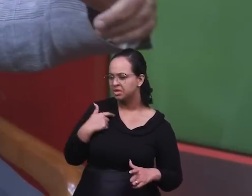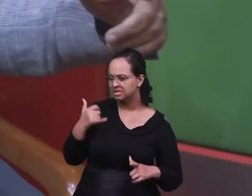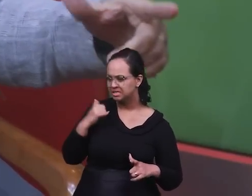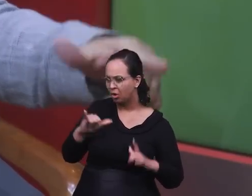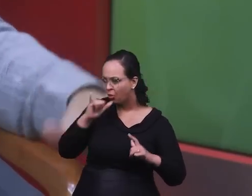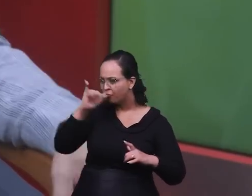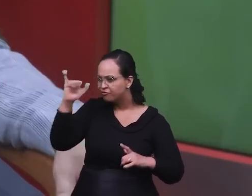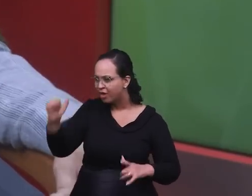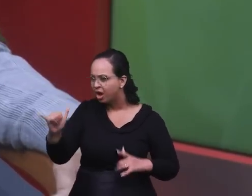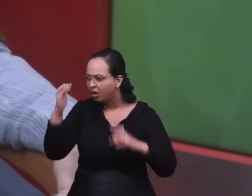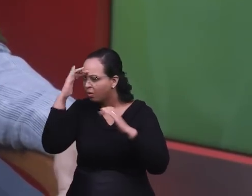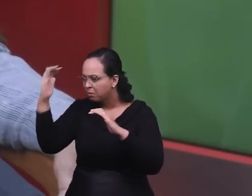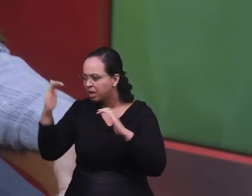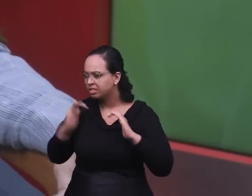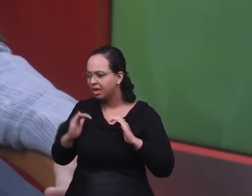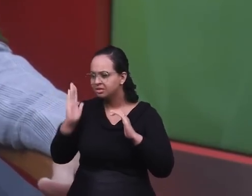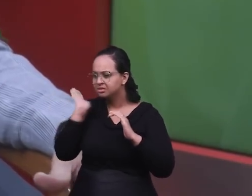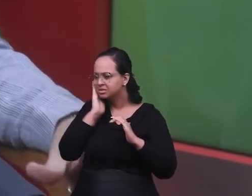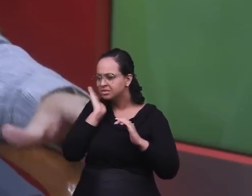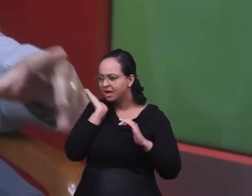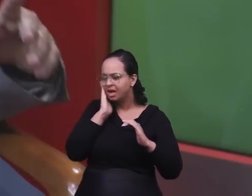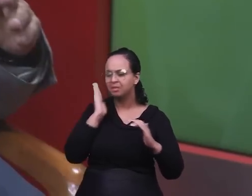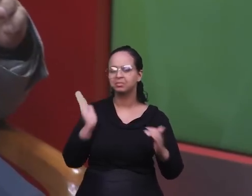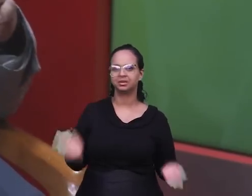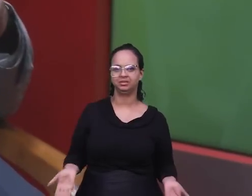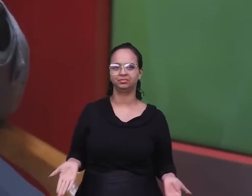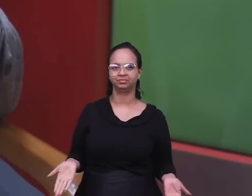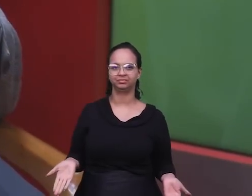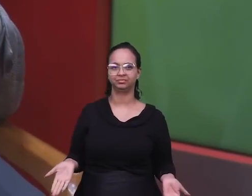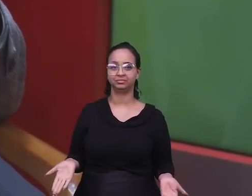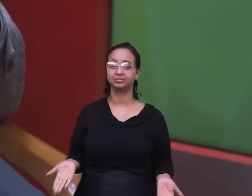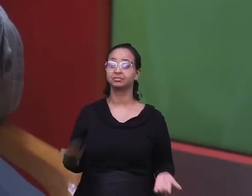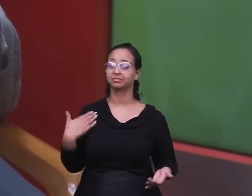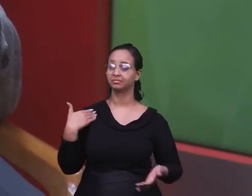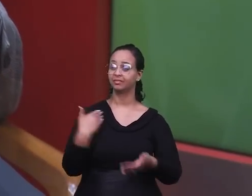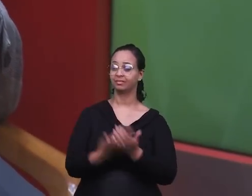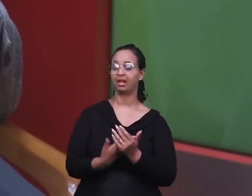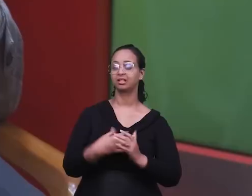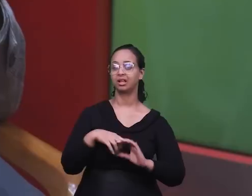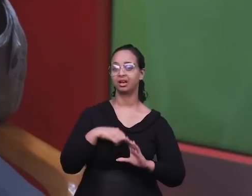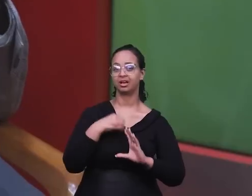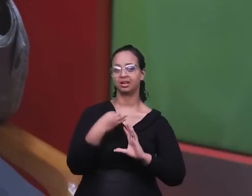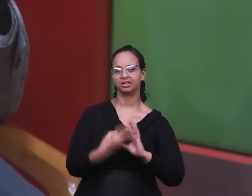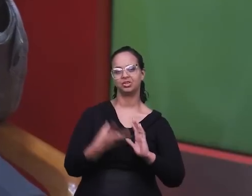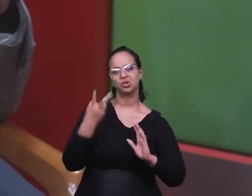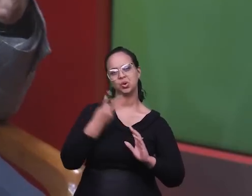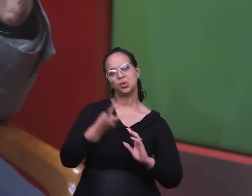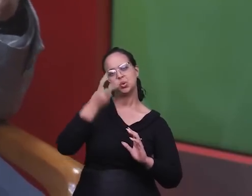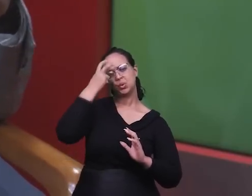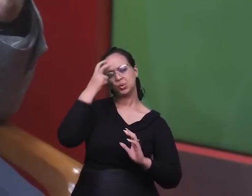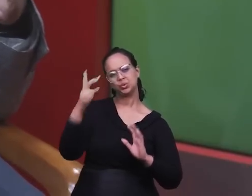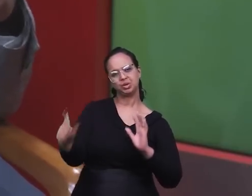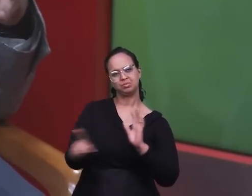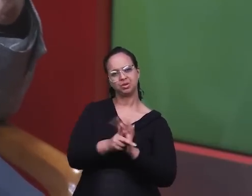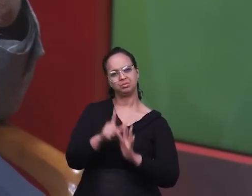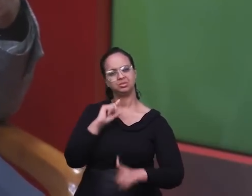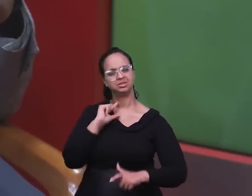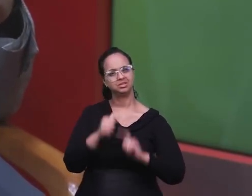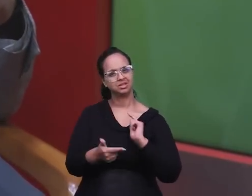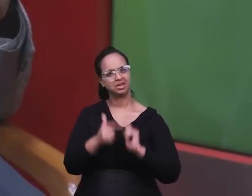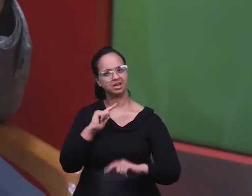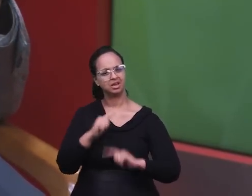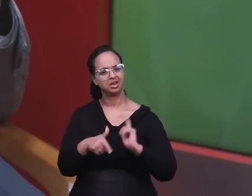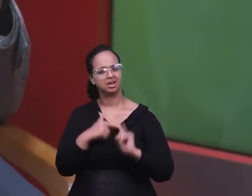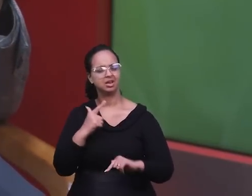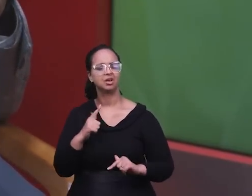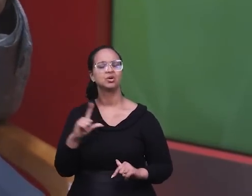minha voz, né? Ouvem a minha voz. Então, veja que até nessas características assim, culturais,